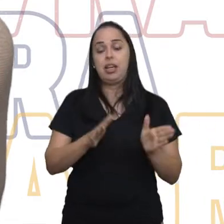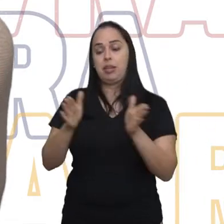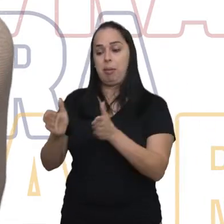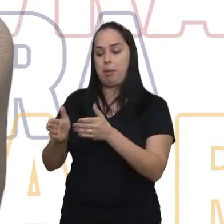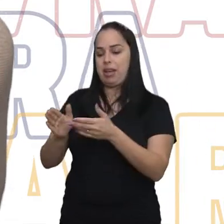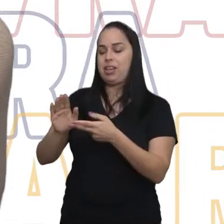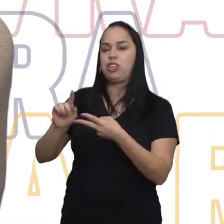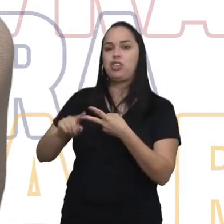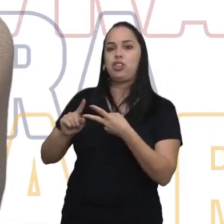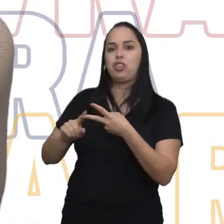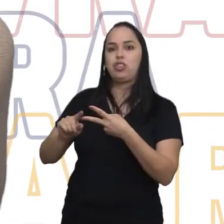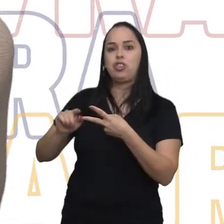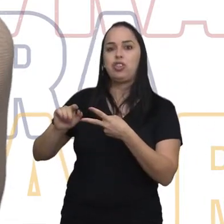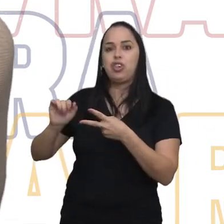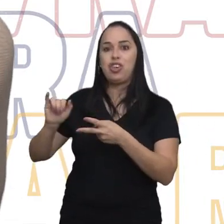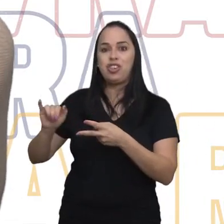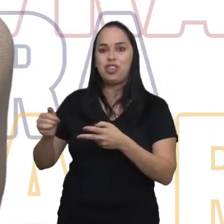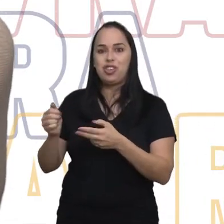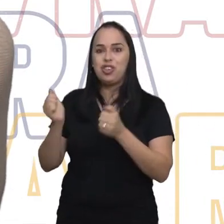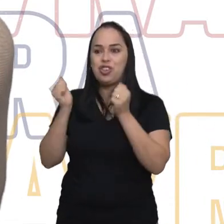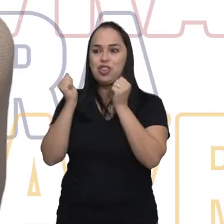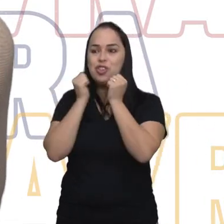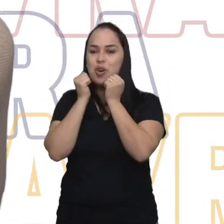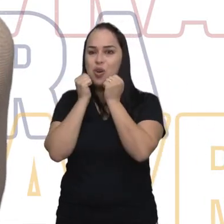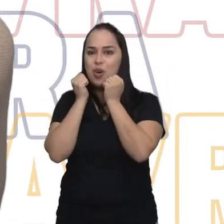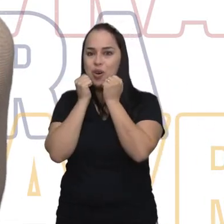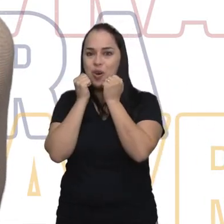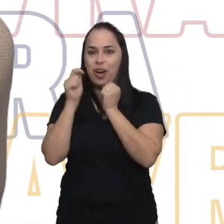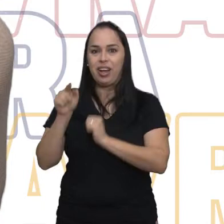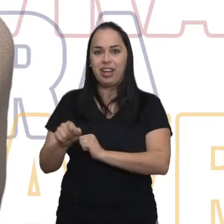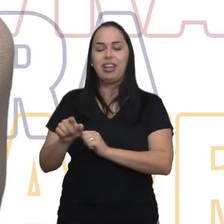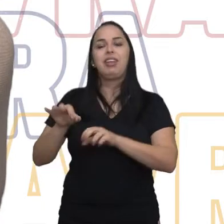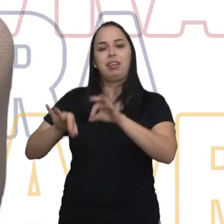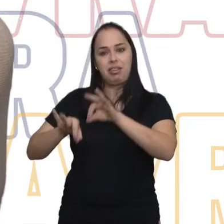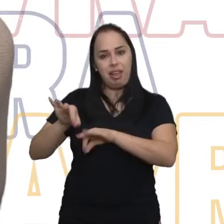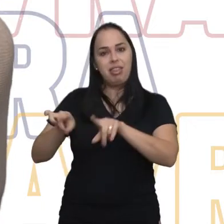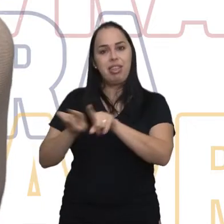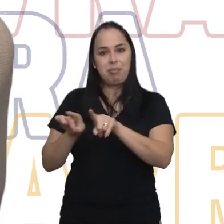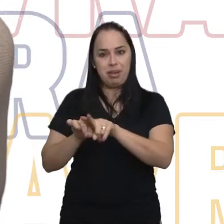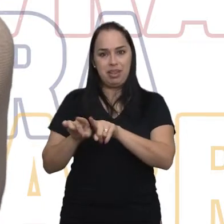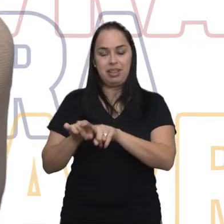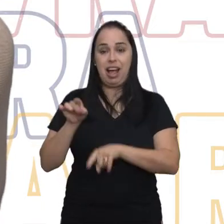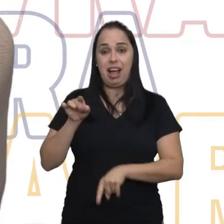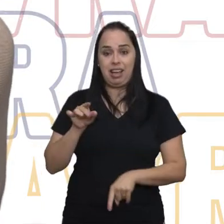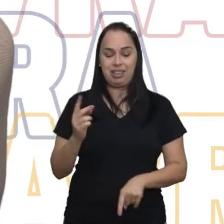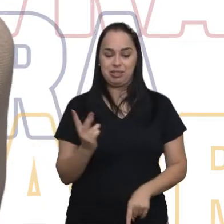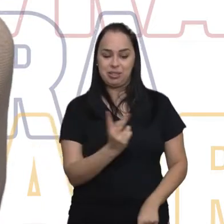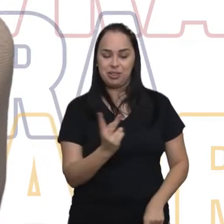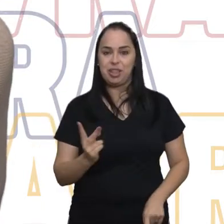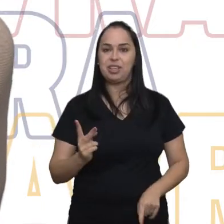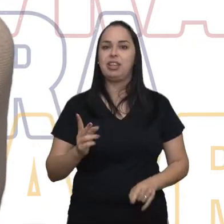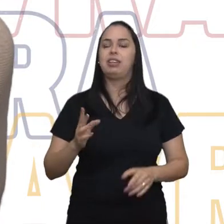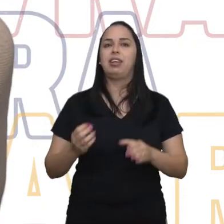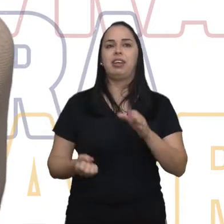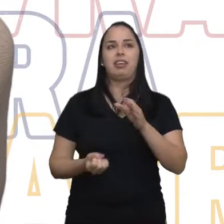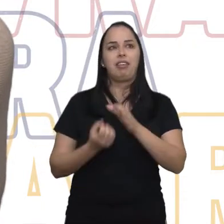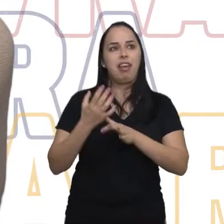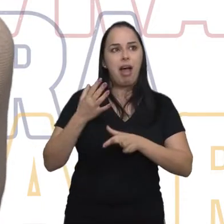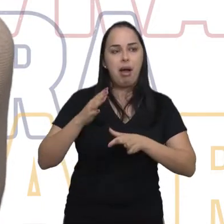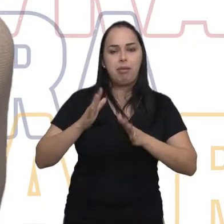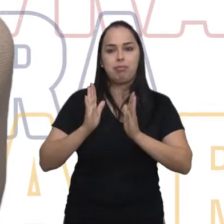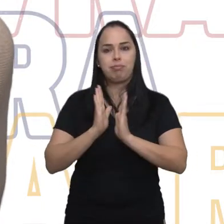julho com as férias das crianças também. Então a gente tem atividade para que eles montem brinquedo a partir de